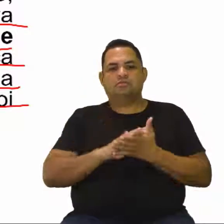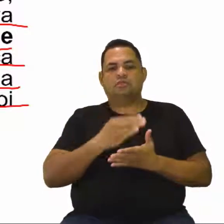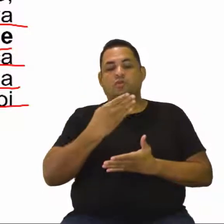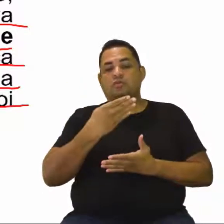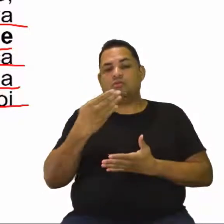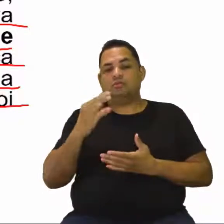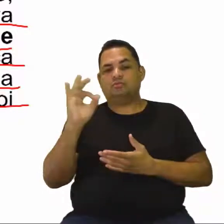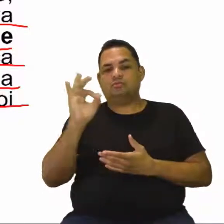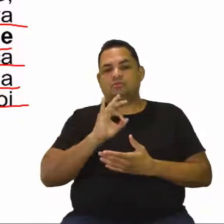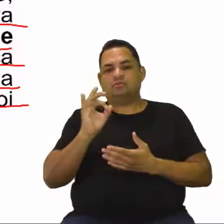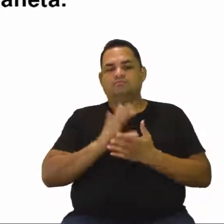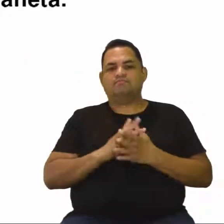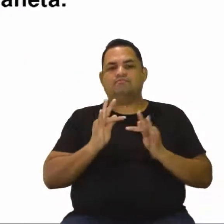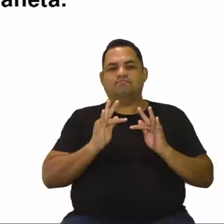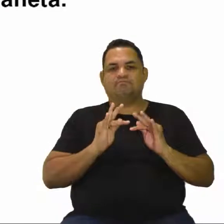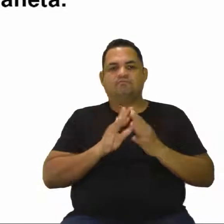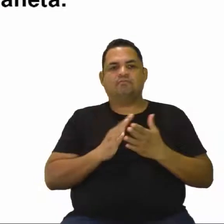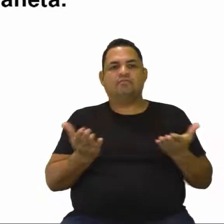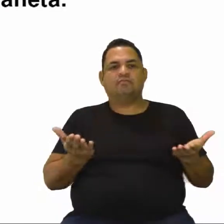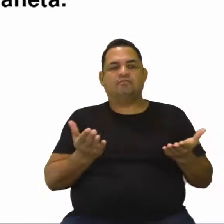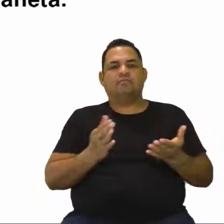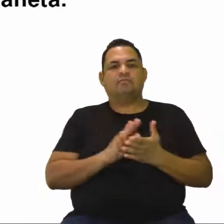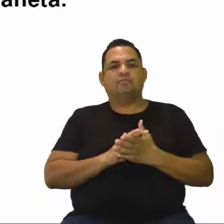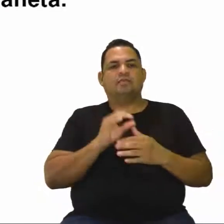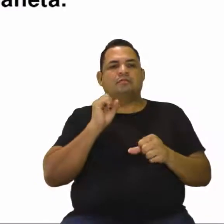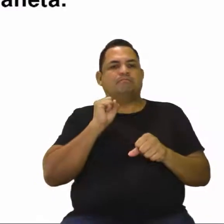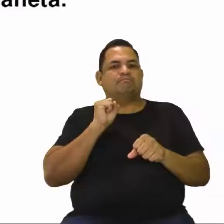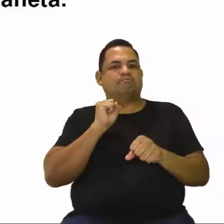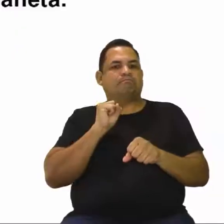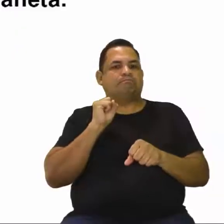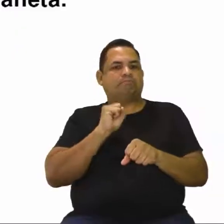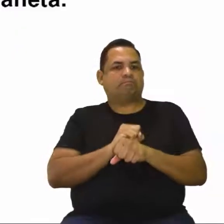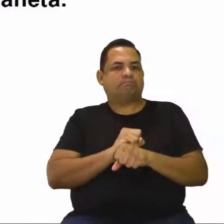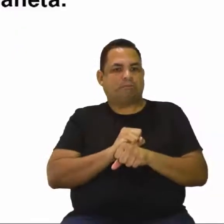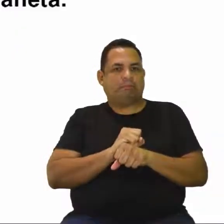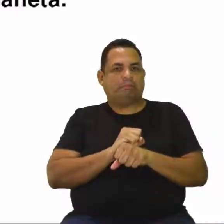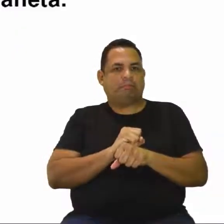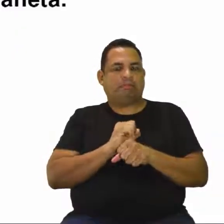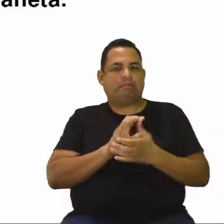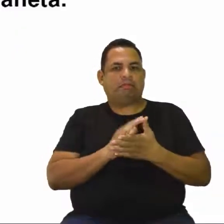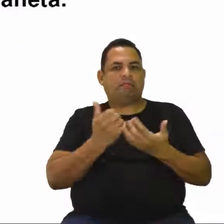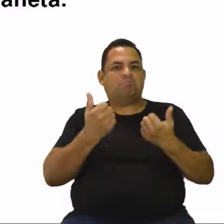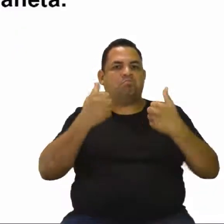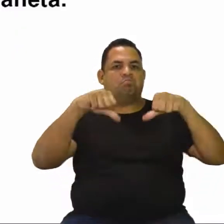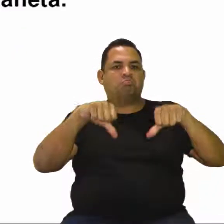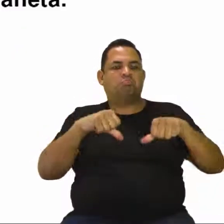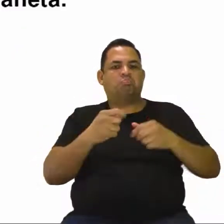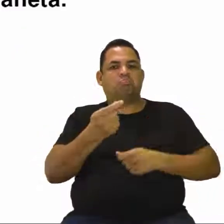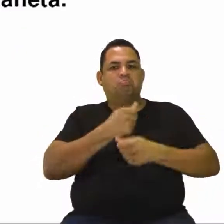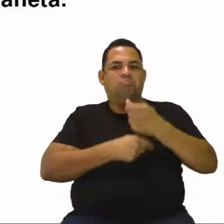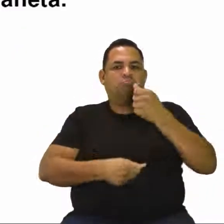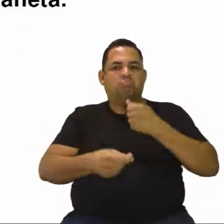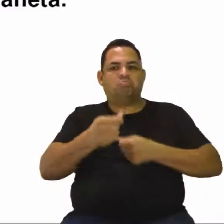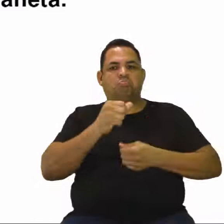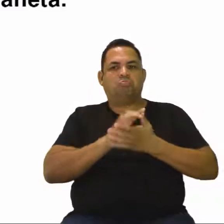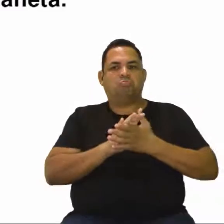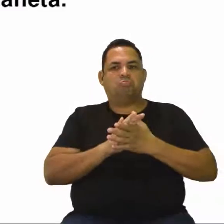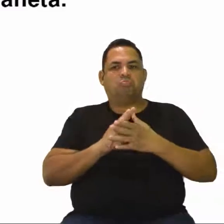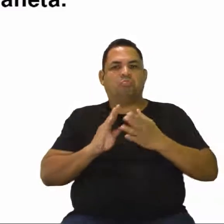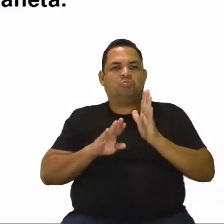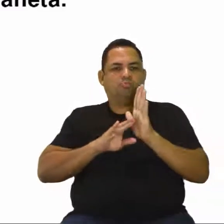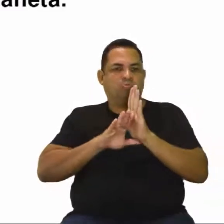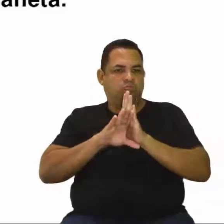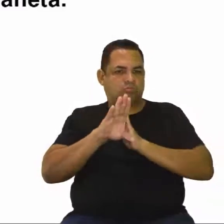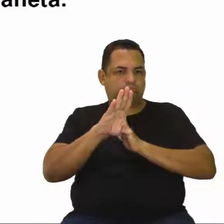54%. Fechou? O crash, falência, quebra econômica da Bolsa de Nova York